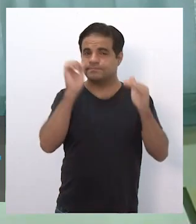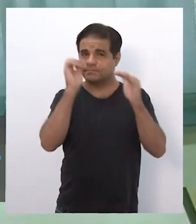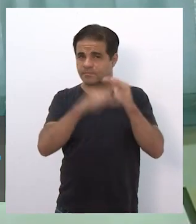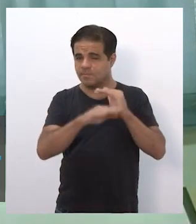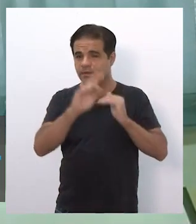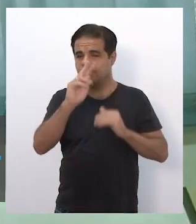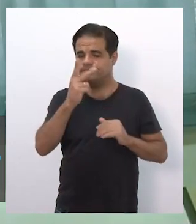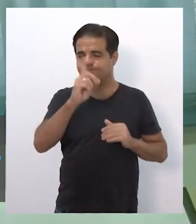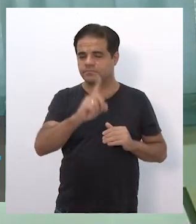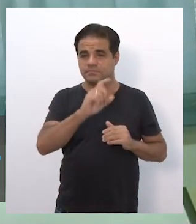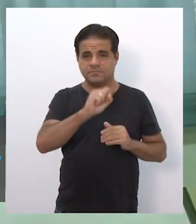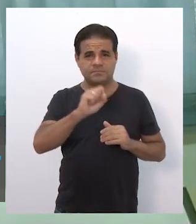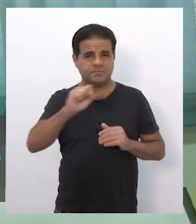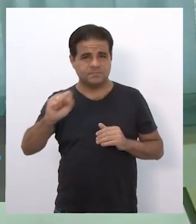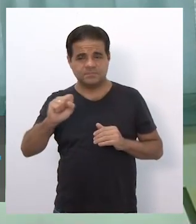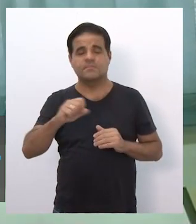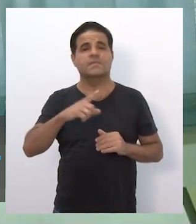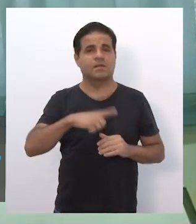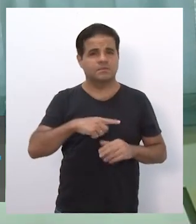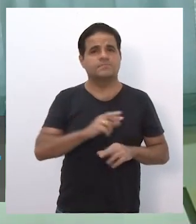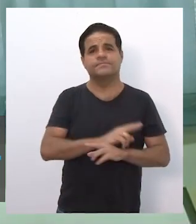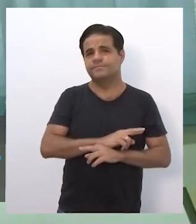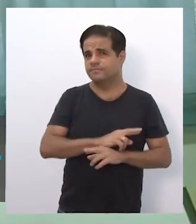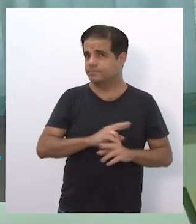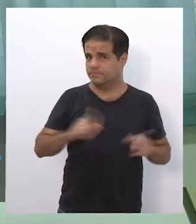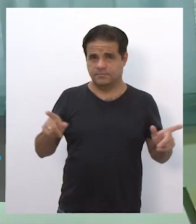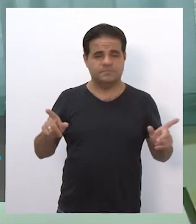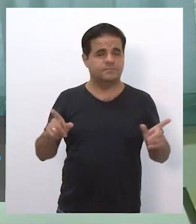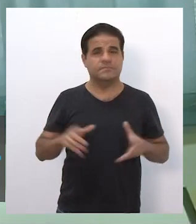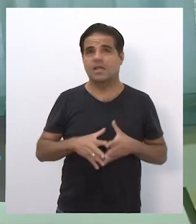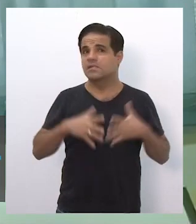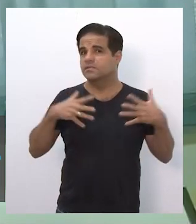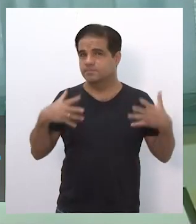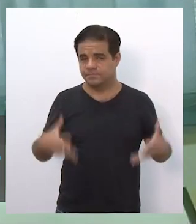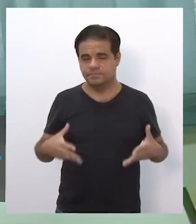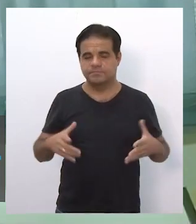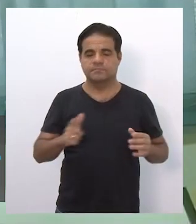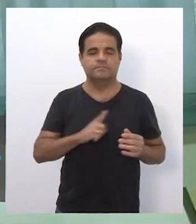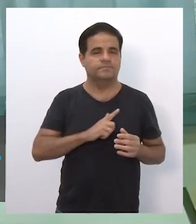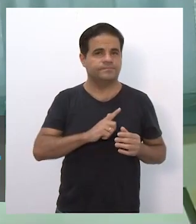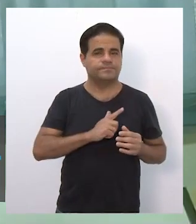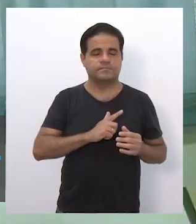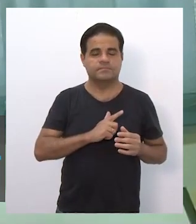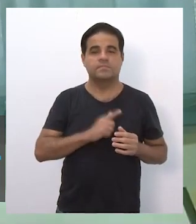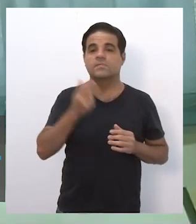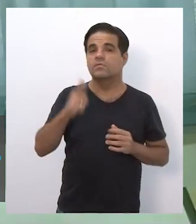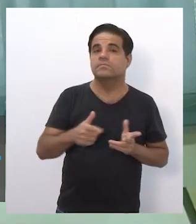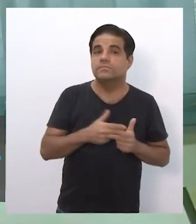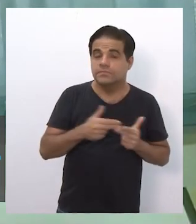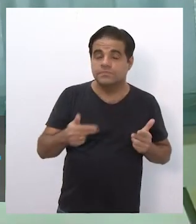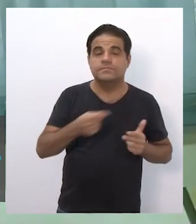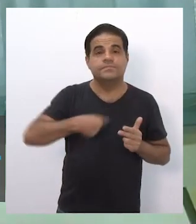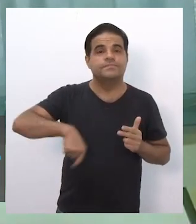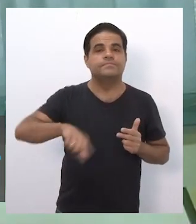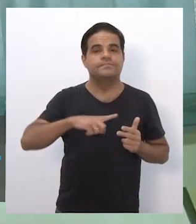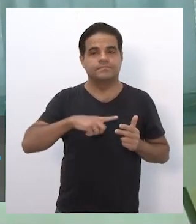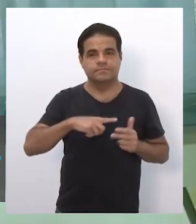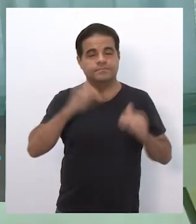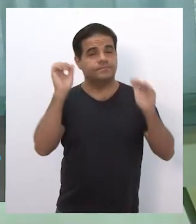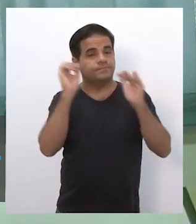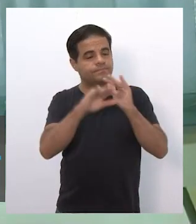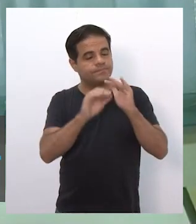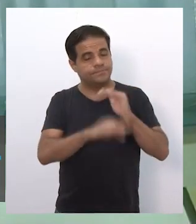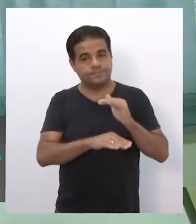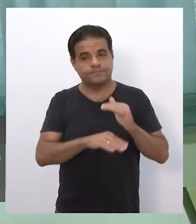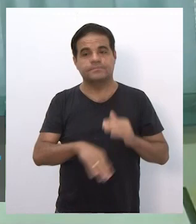HD SSD, você tem uma diferença enorme do seu equipamento, tá? E outra coisa que nós temos de